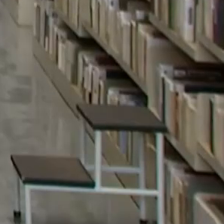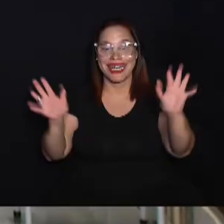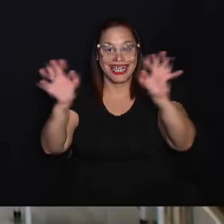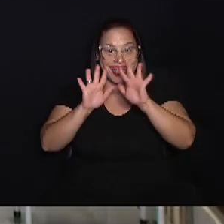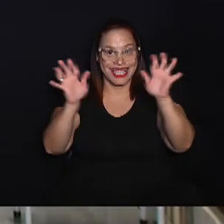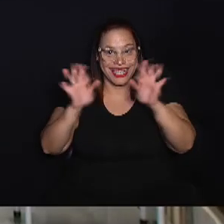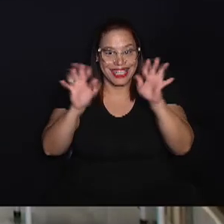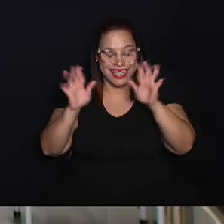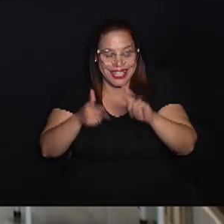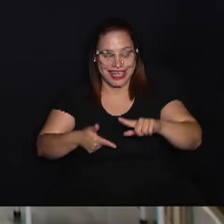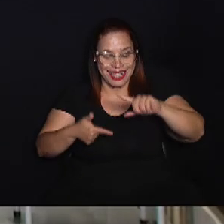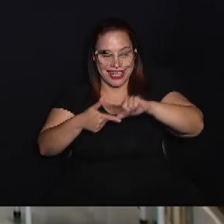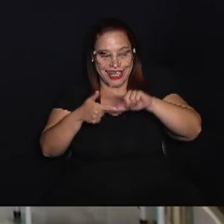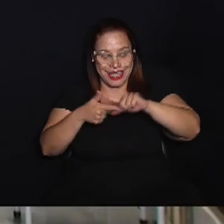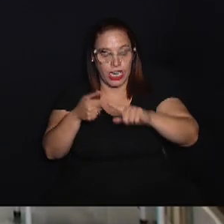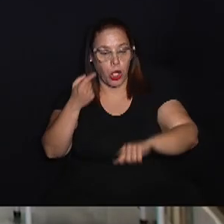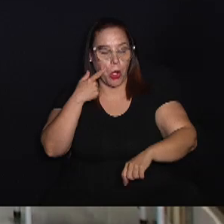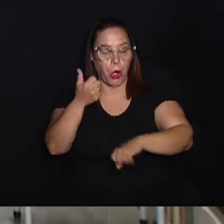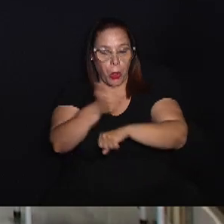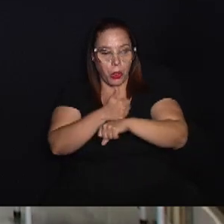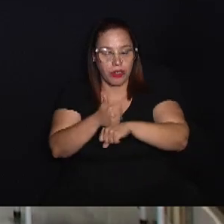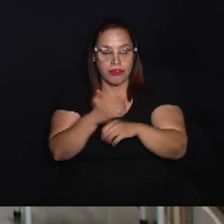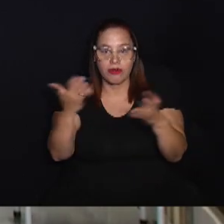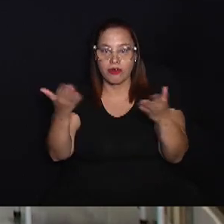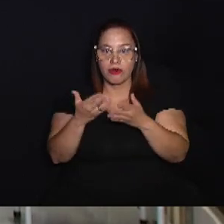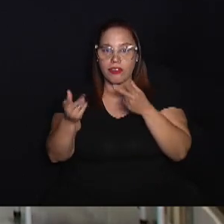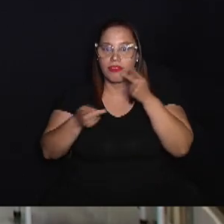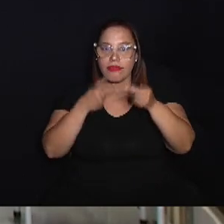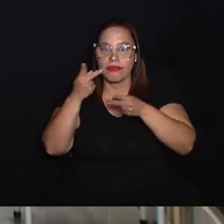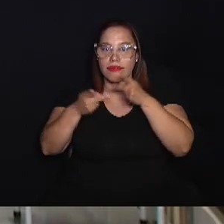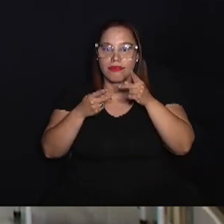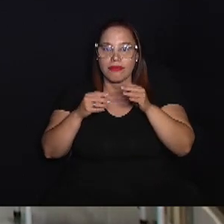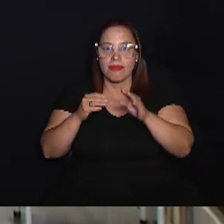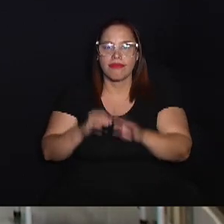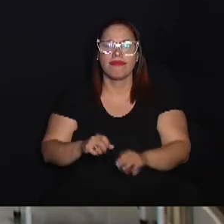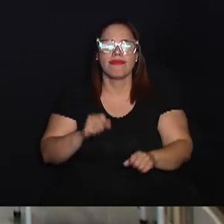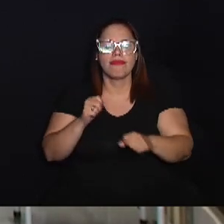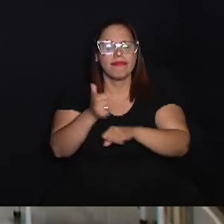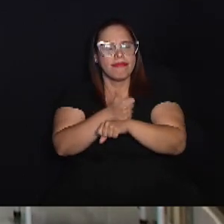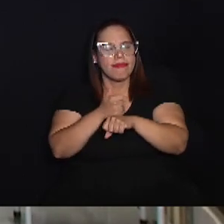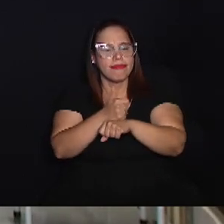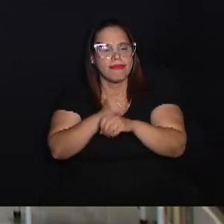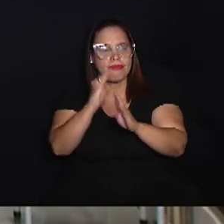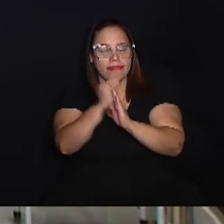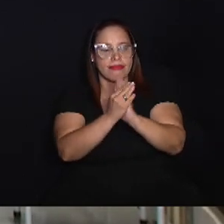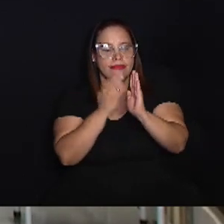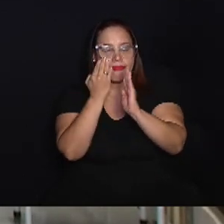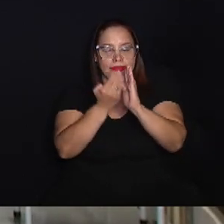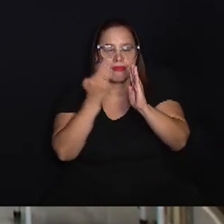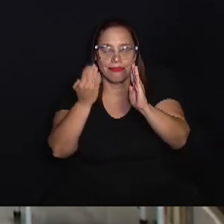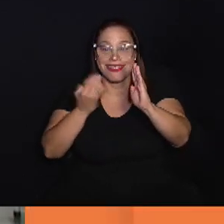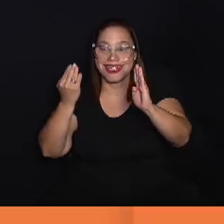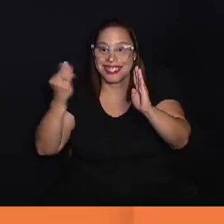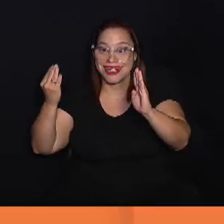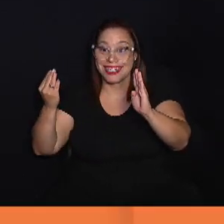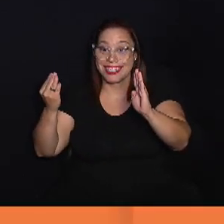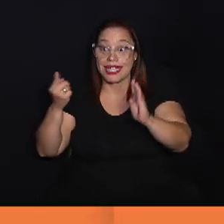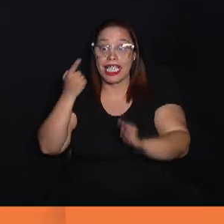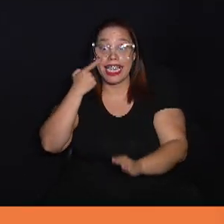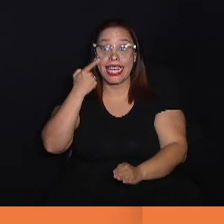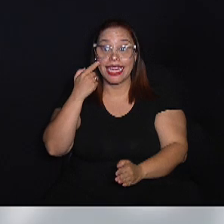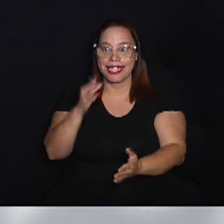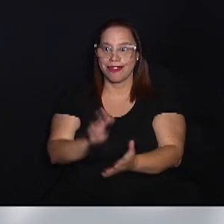Olá, é o quadro Se Liga na Profissão e hoje nós vamos falar sobre a profissão de bibliotecário. Se